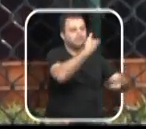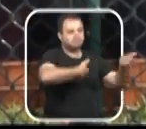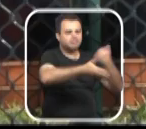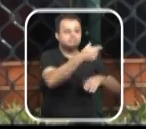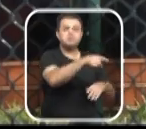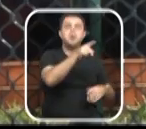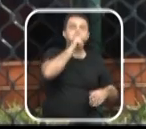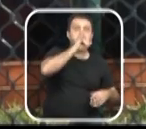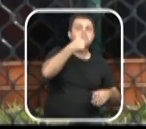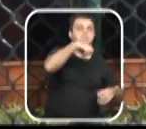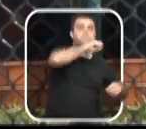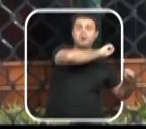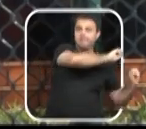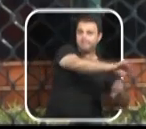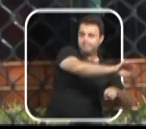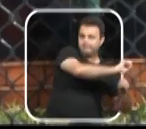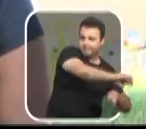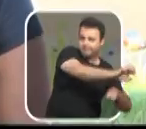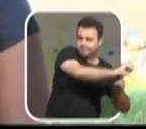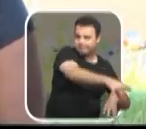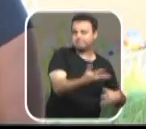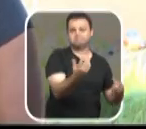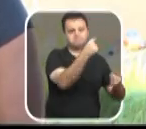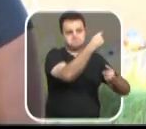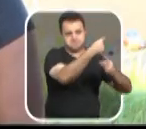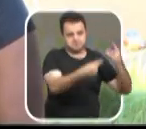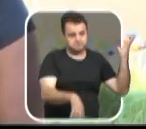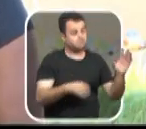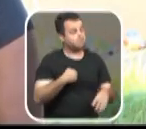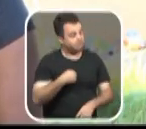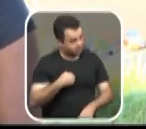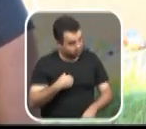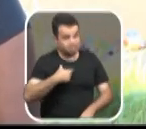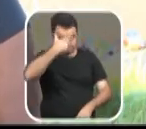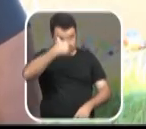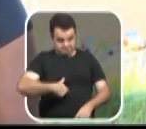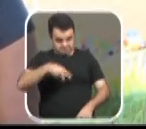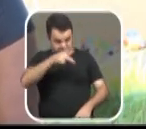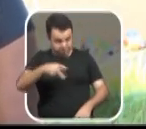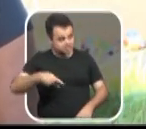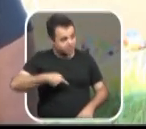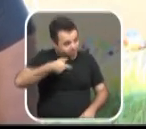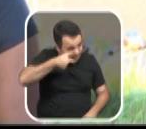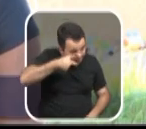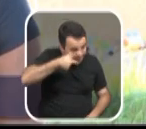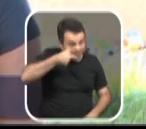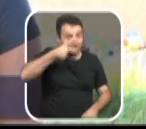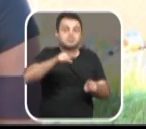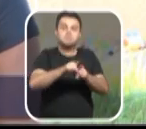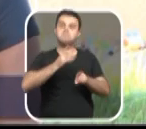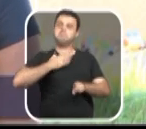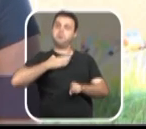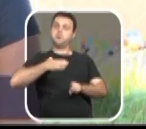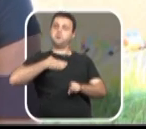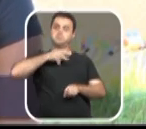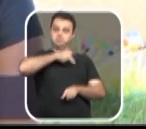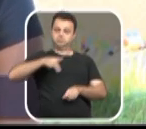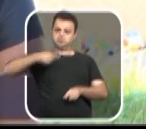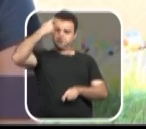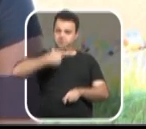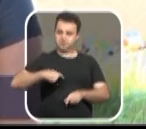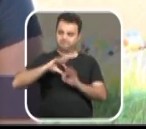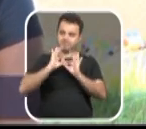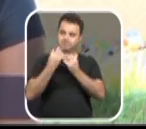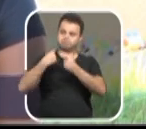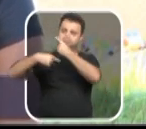pais, conceitos que ela tem com os pais. E a professor, o educador, da mesma forma vai trazer coisas, questões que